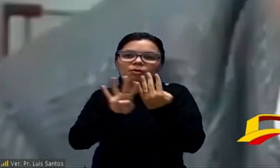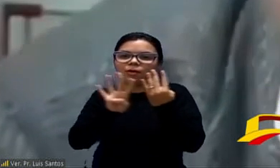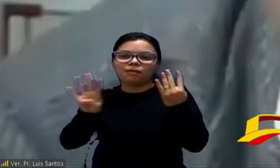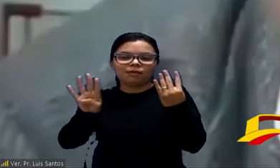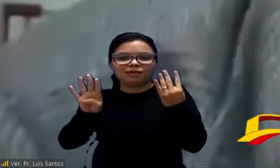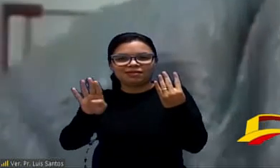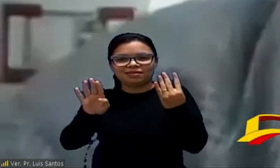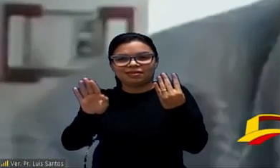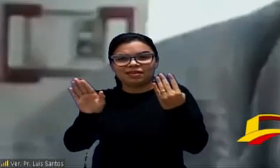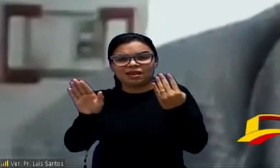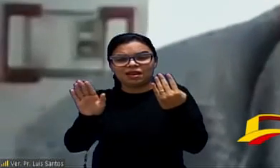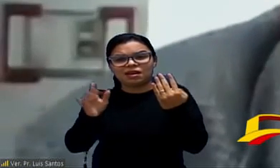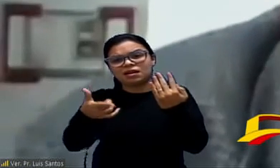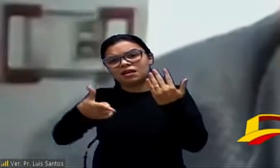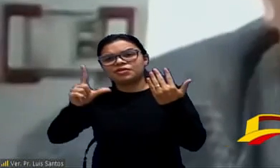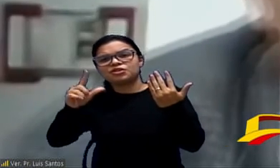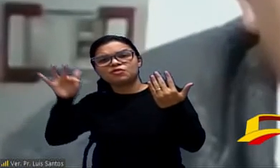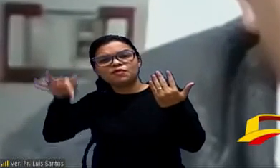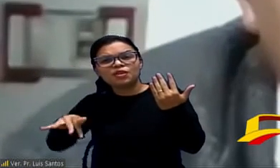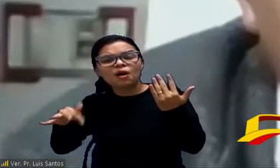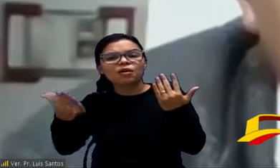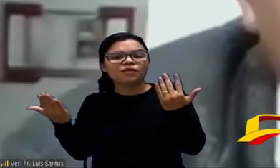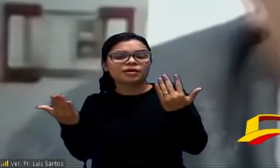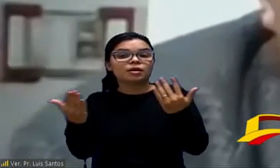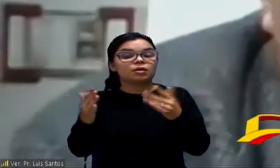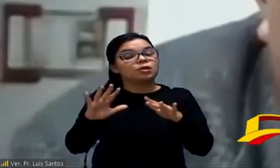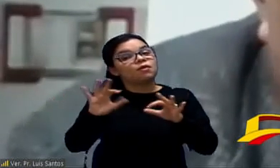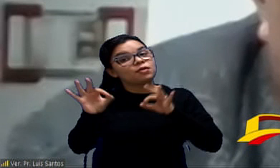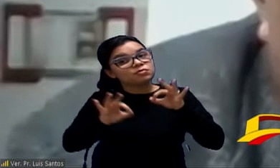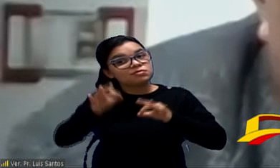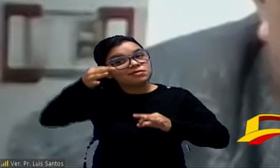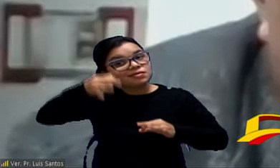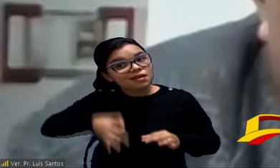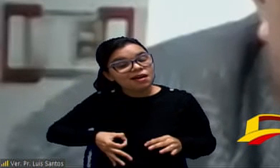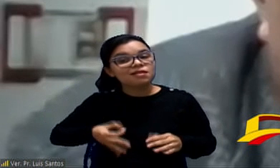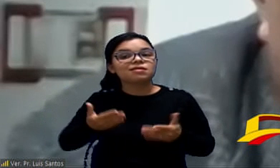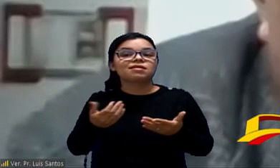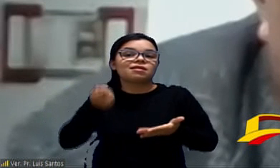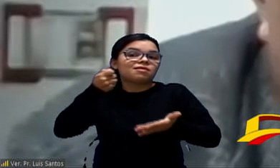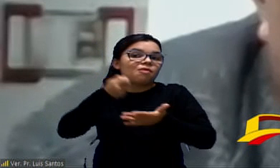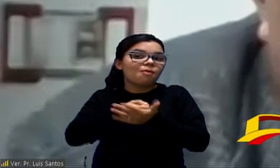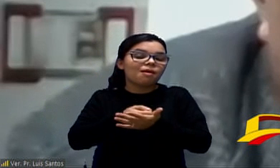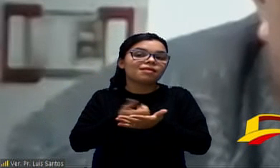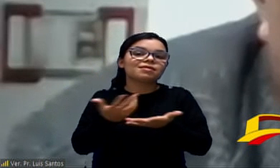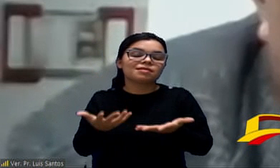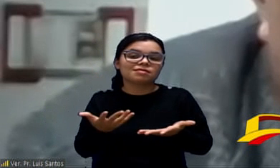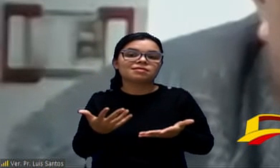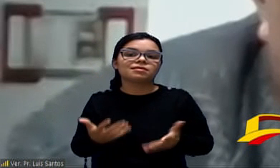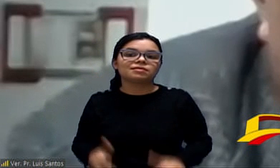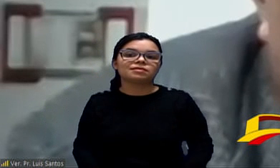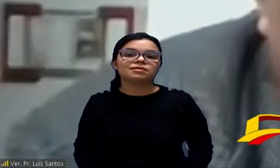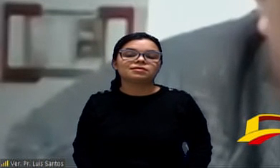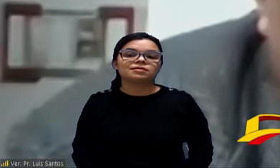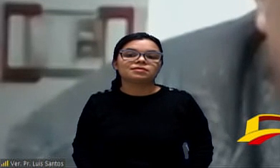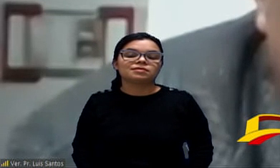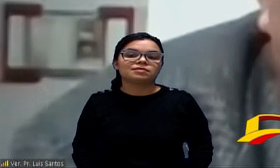é totalmente impossível. Talvez o ideal seria cobrar deles que